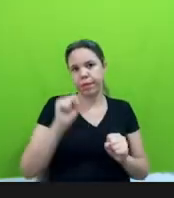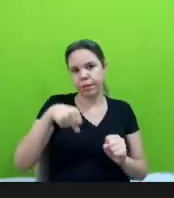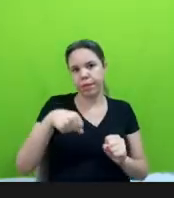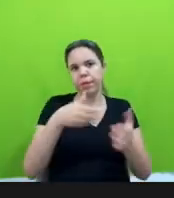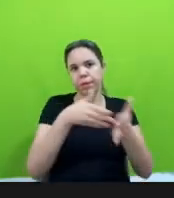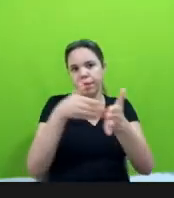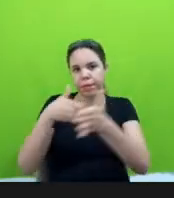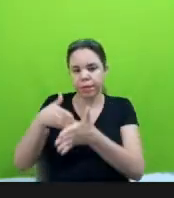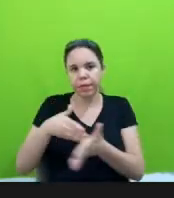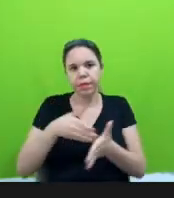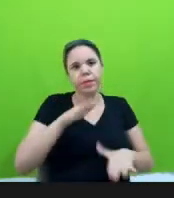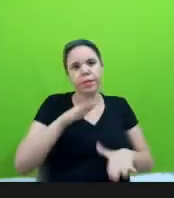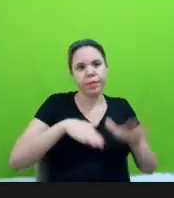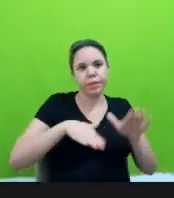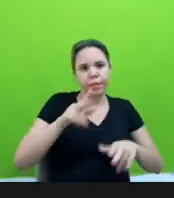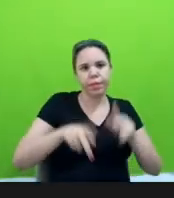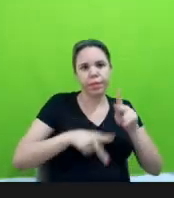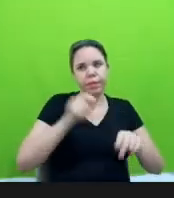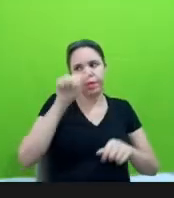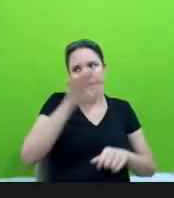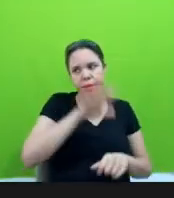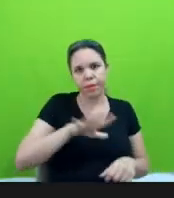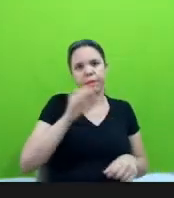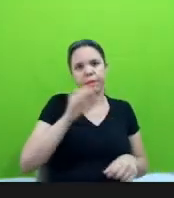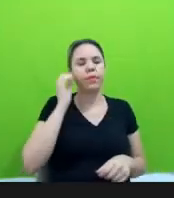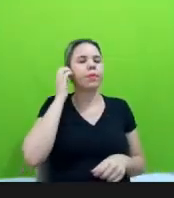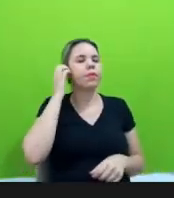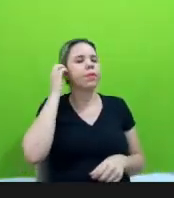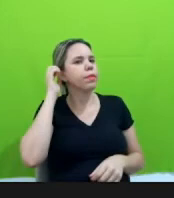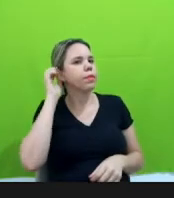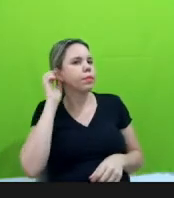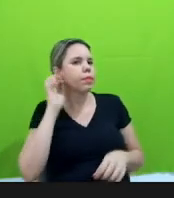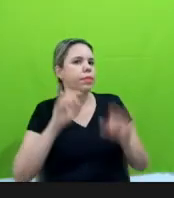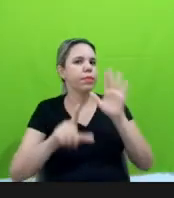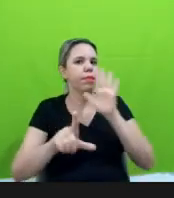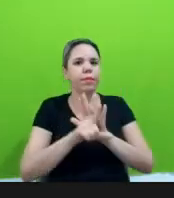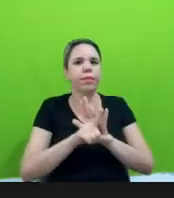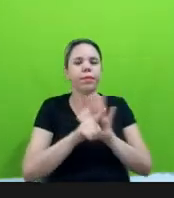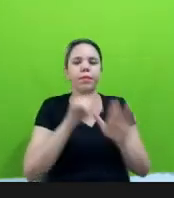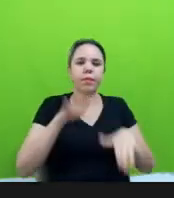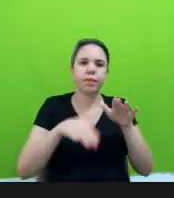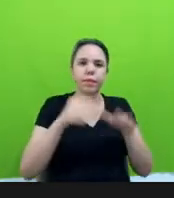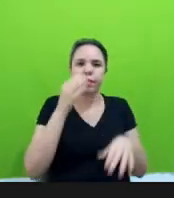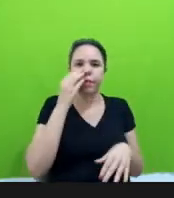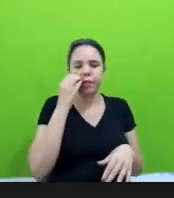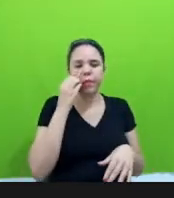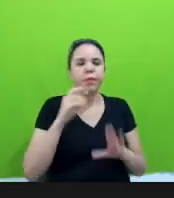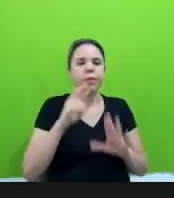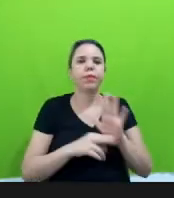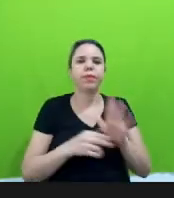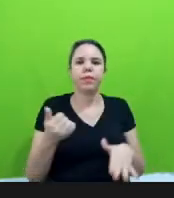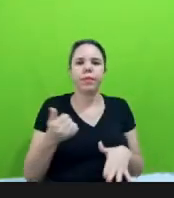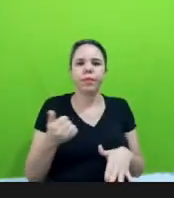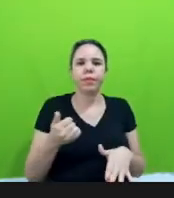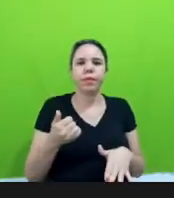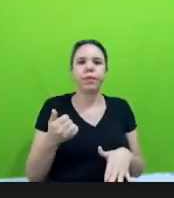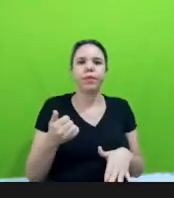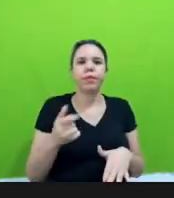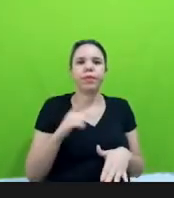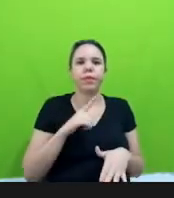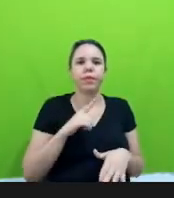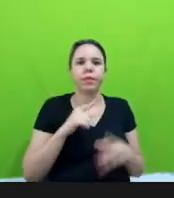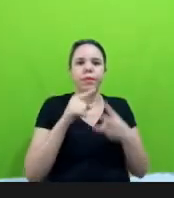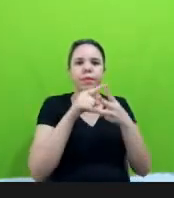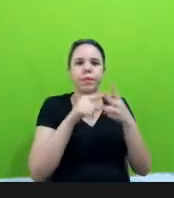restritas, né, para a população em geral. Então, a lei, para estabelecer algum critério, ela, em primeiro lugar, ela estabelece três